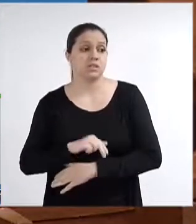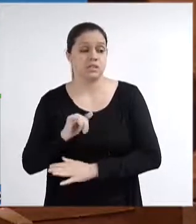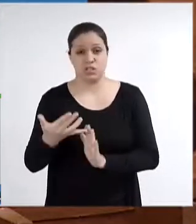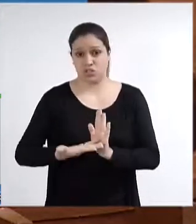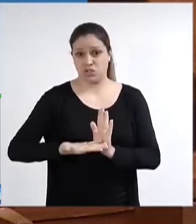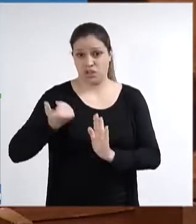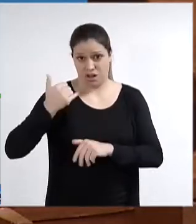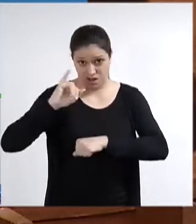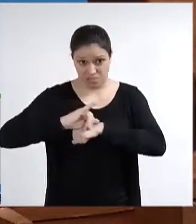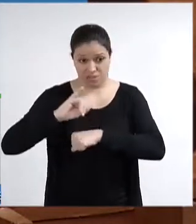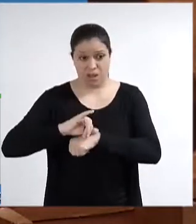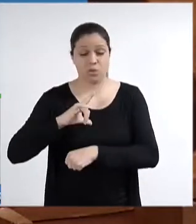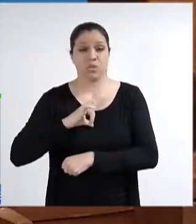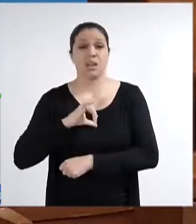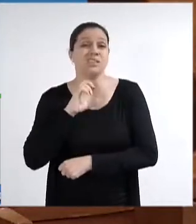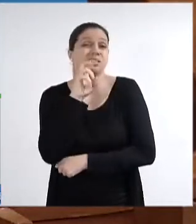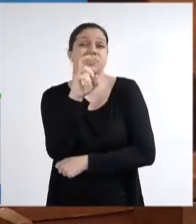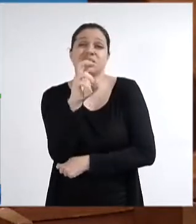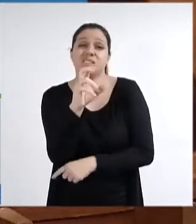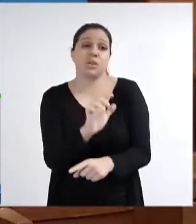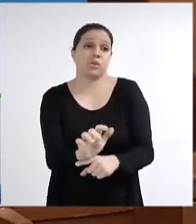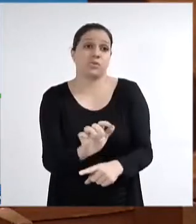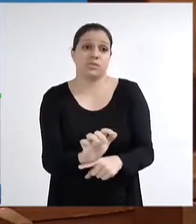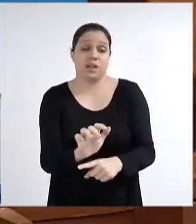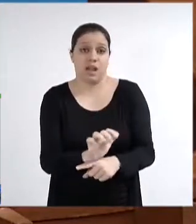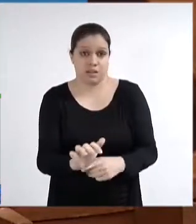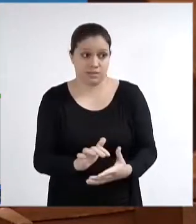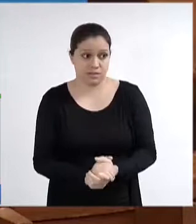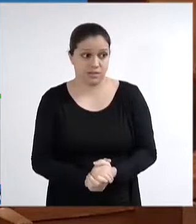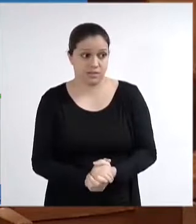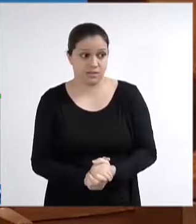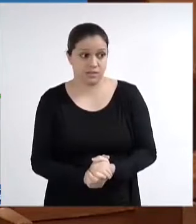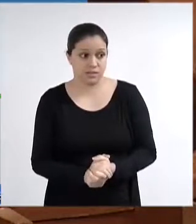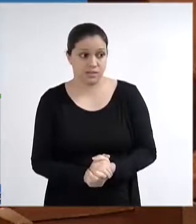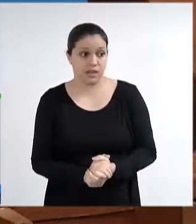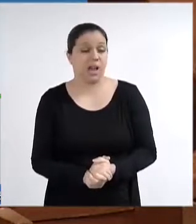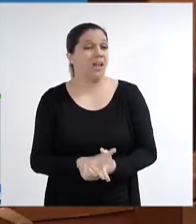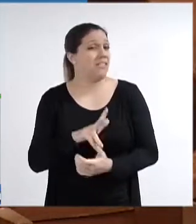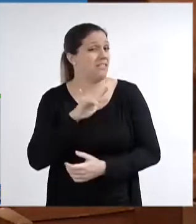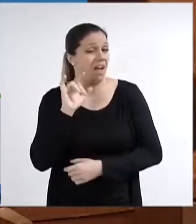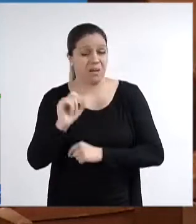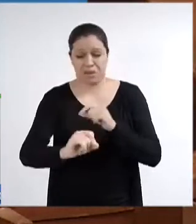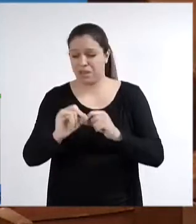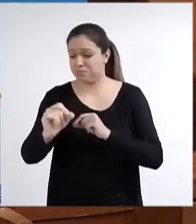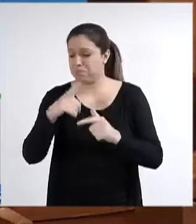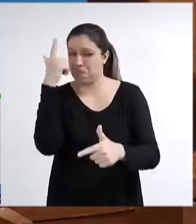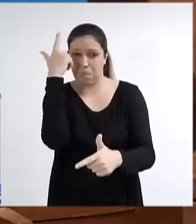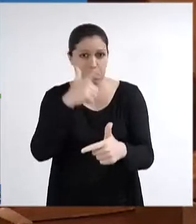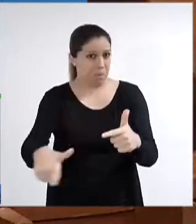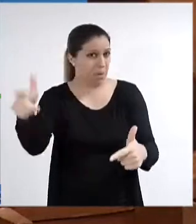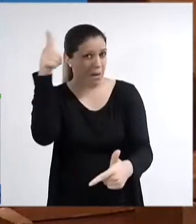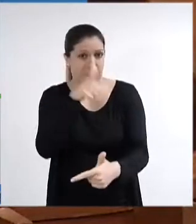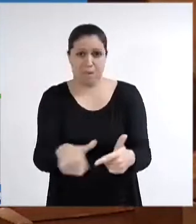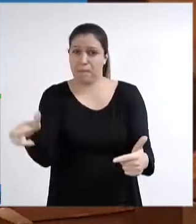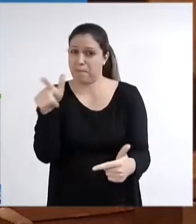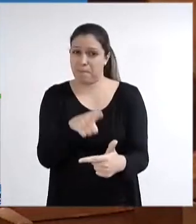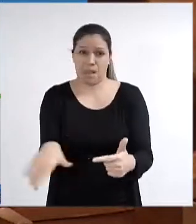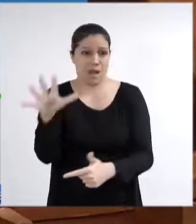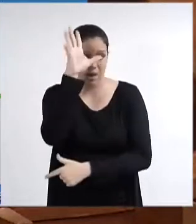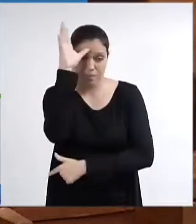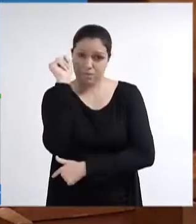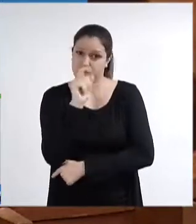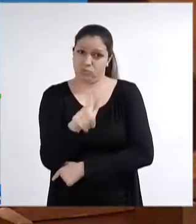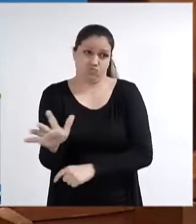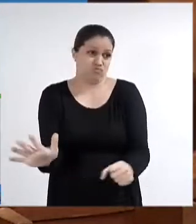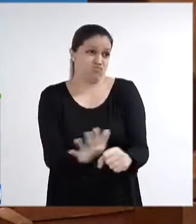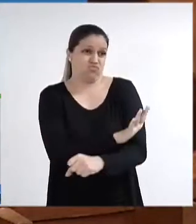do Estado. Evidente que instala-se um completo caos no Estado de Mato Grosso do Sul, e é por esta razão